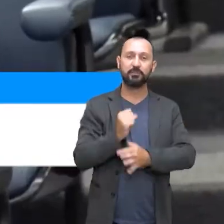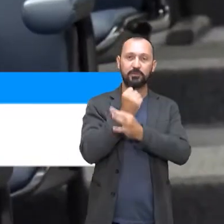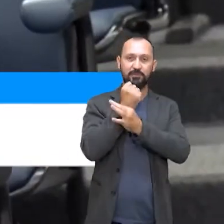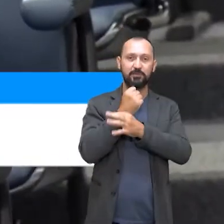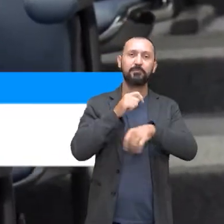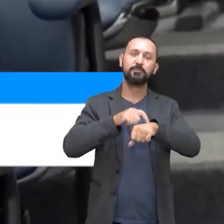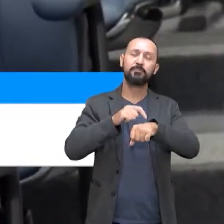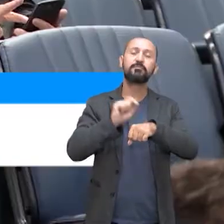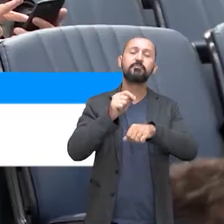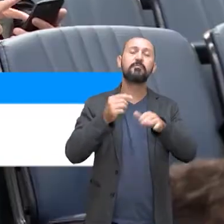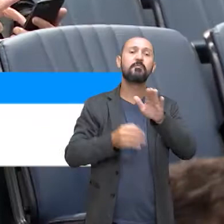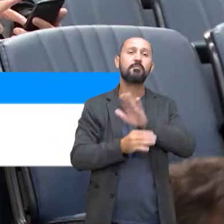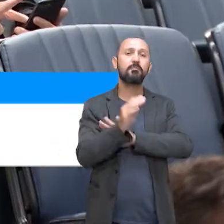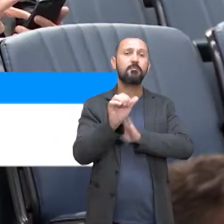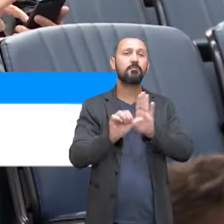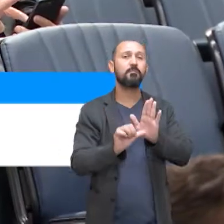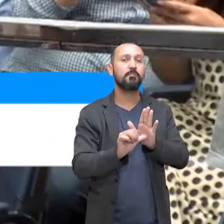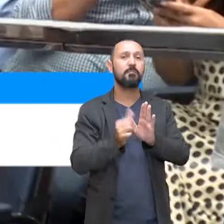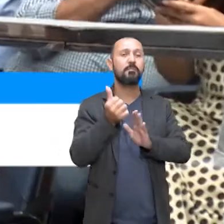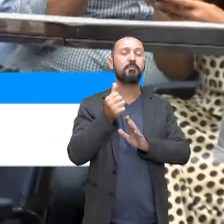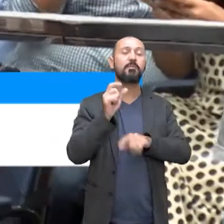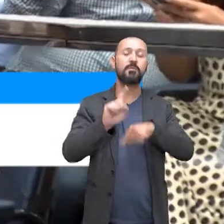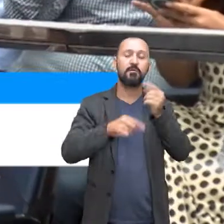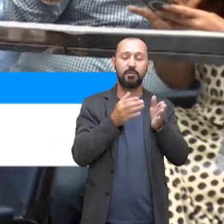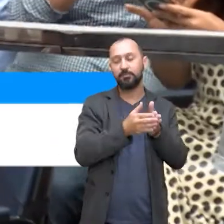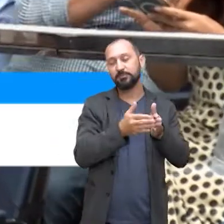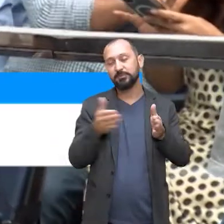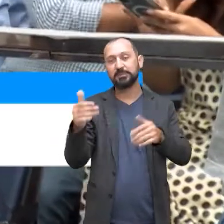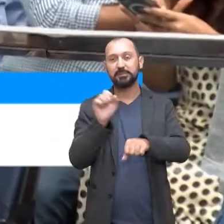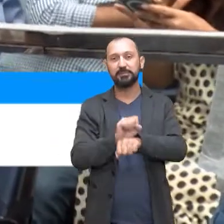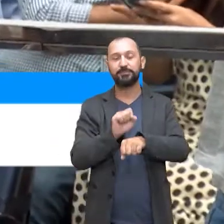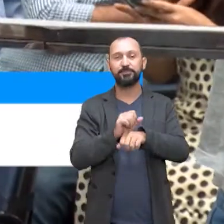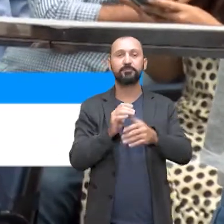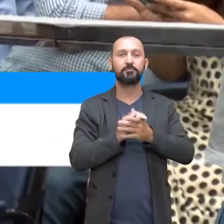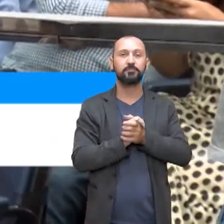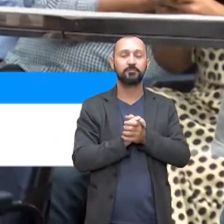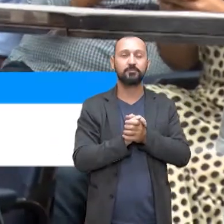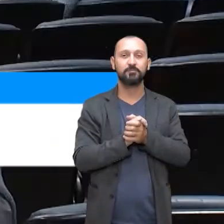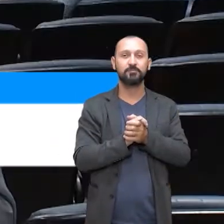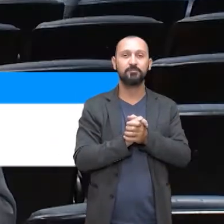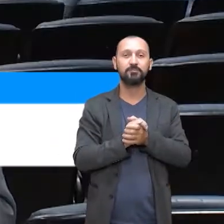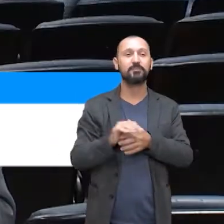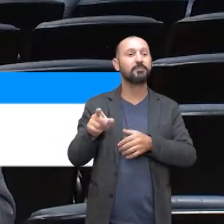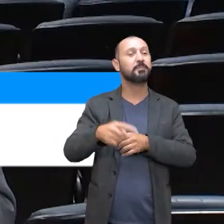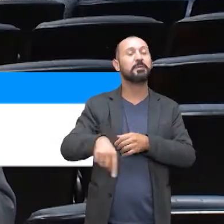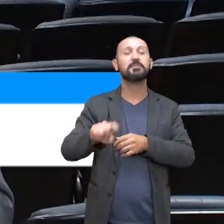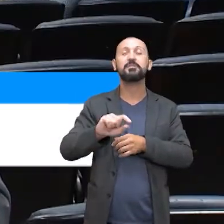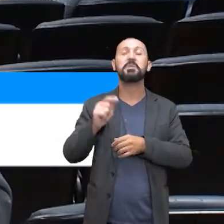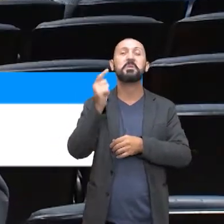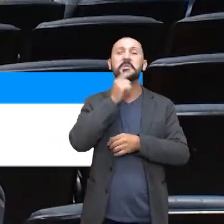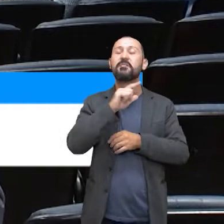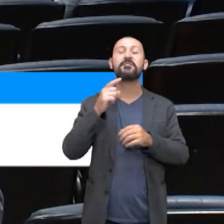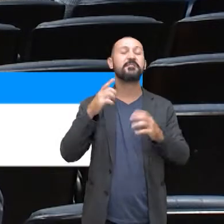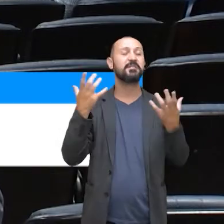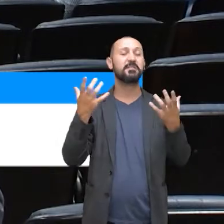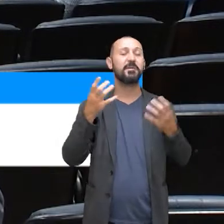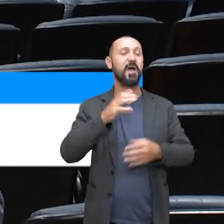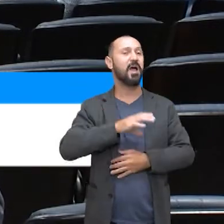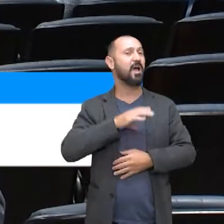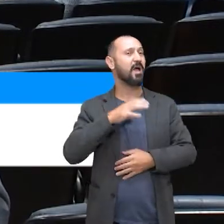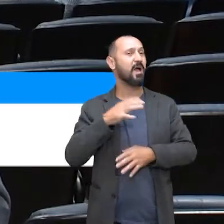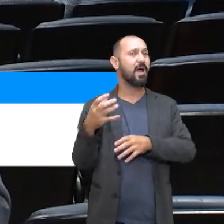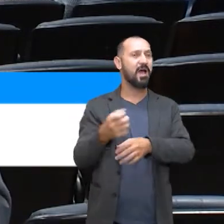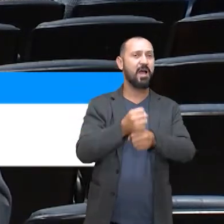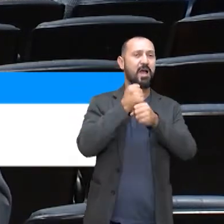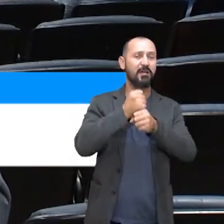Momento marcante para quem passou pela Casa de Leis pela primeira vez depois deste período de espera. As pessoas ganham assim mais